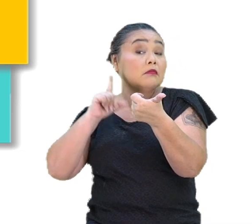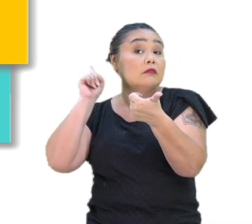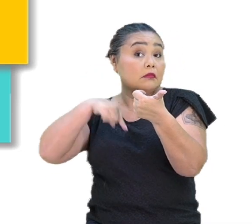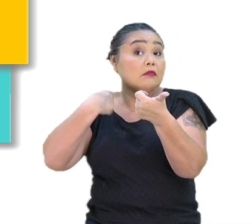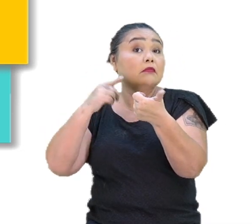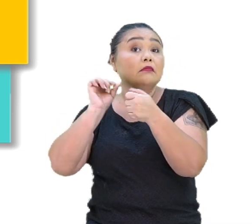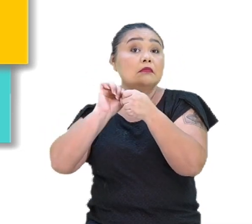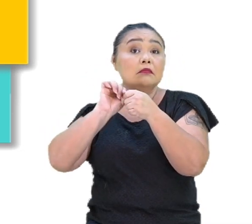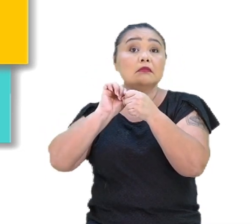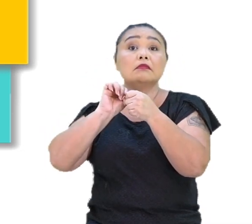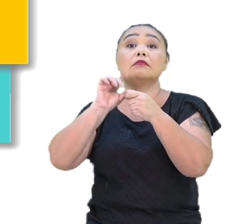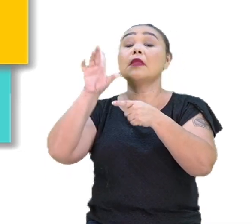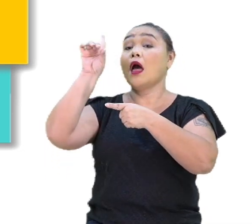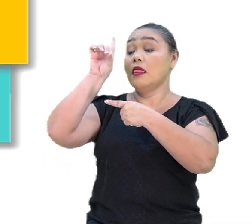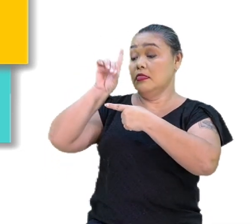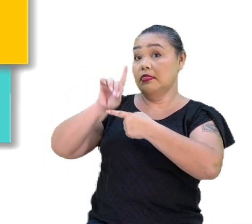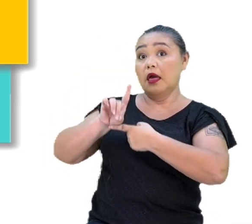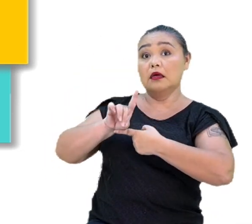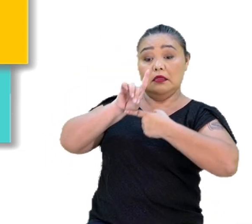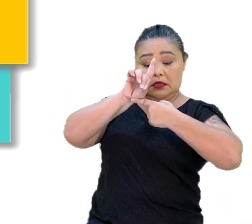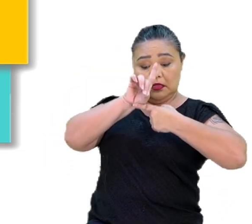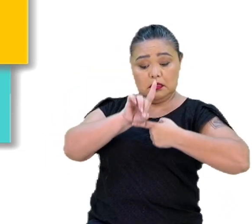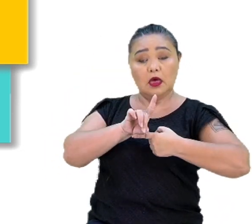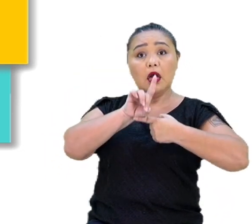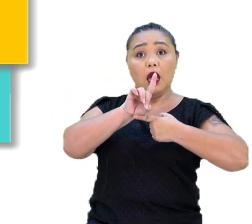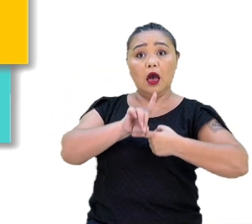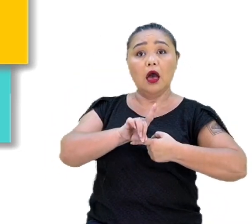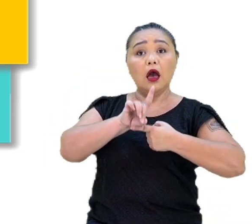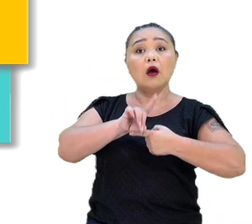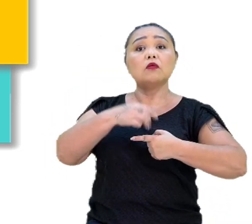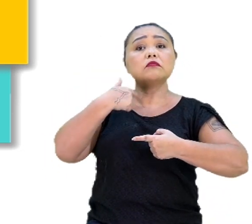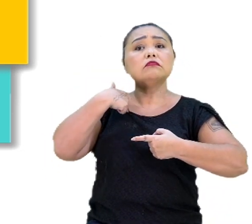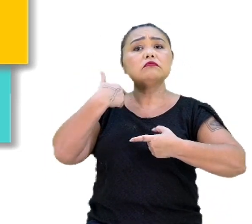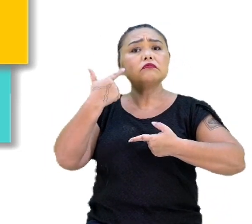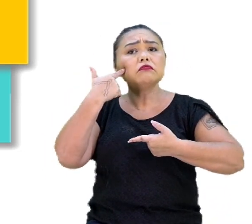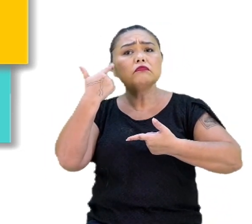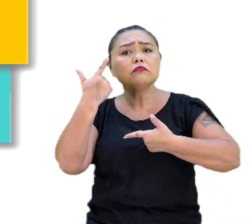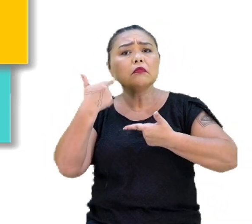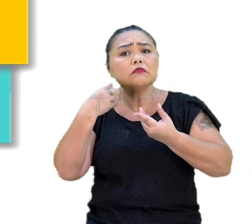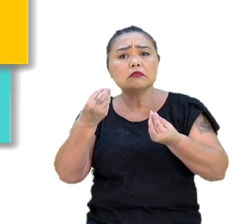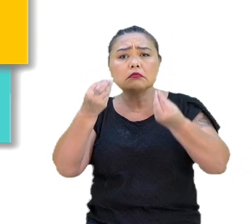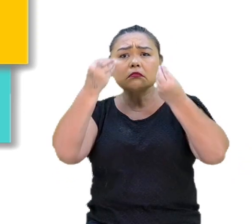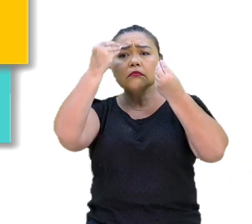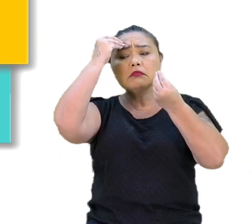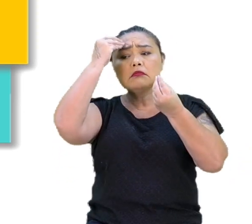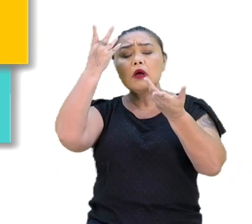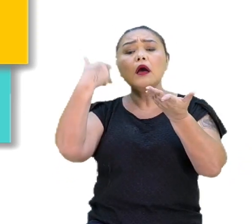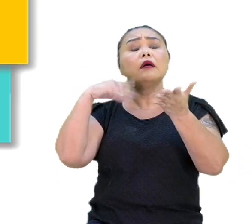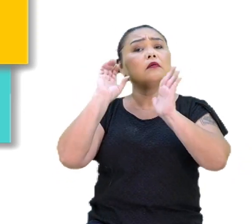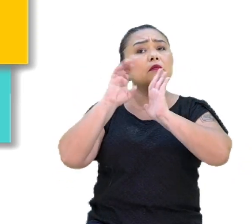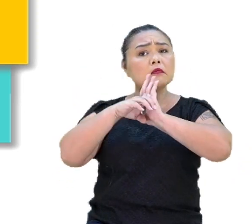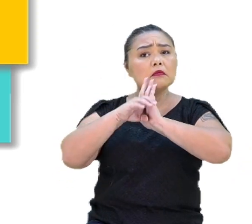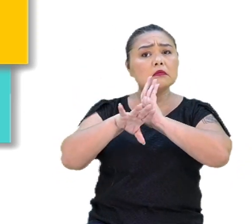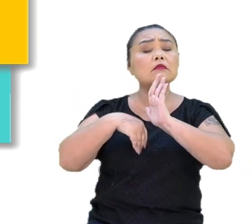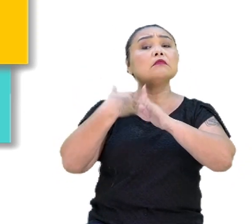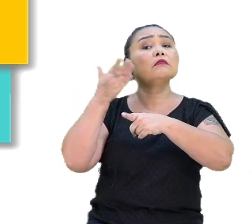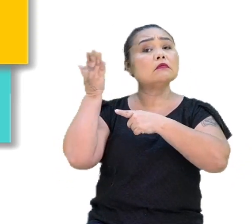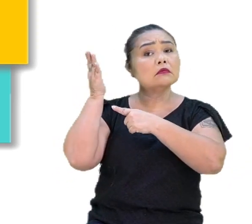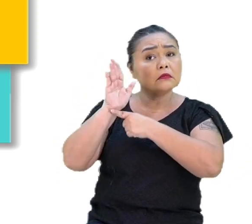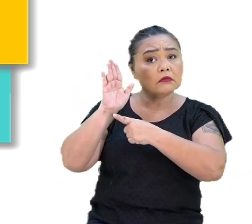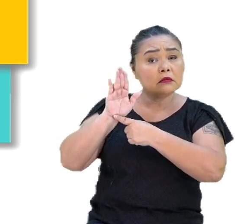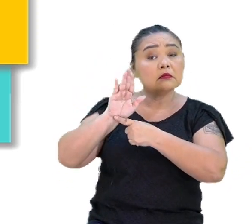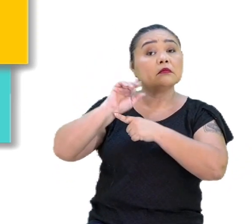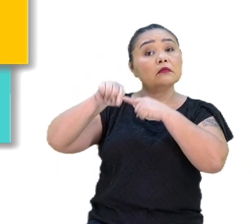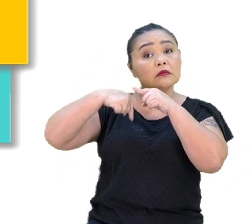a densidade, né? Você conseguir trabalhar e entender o conceito de densidade vai auxiliar demais quando